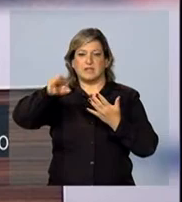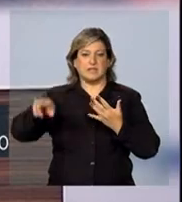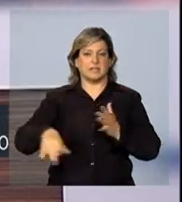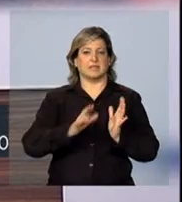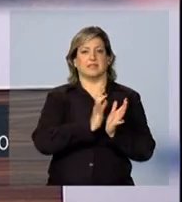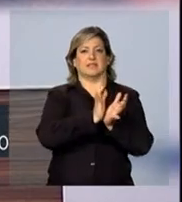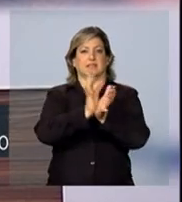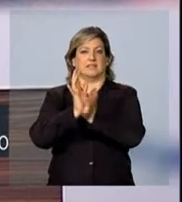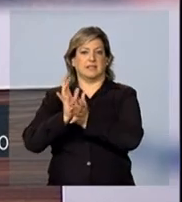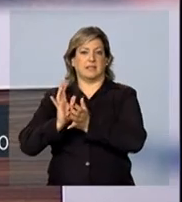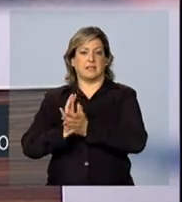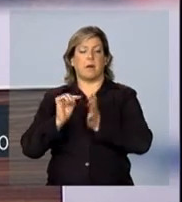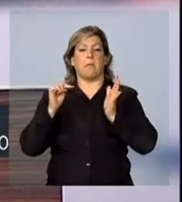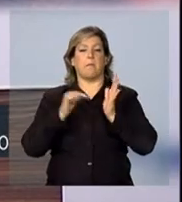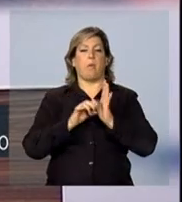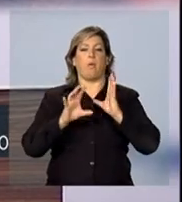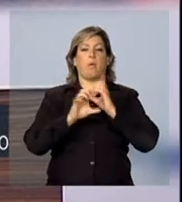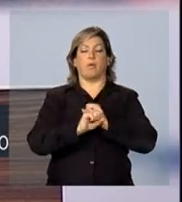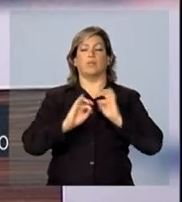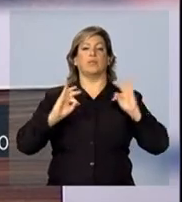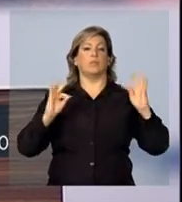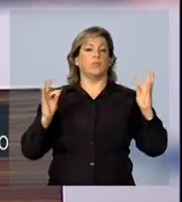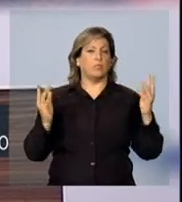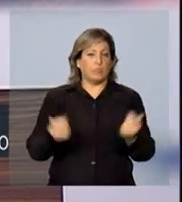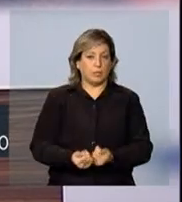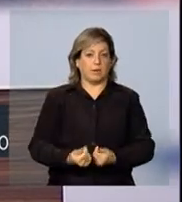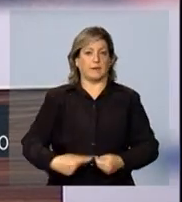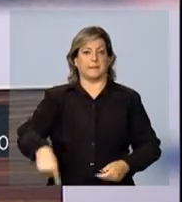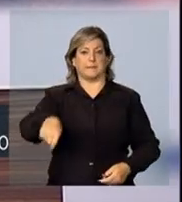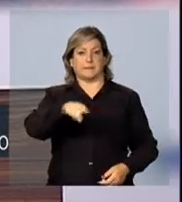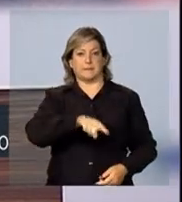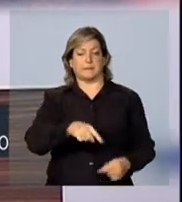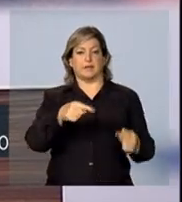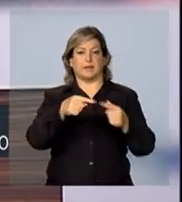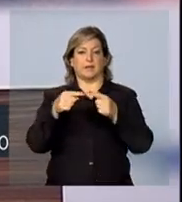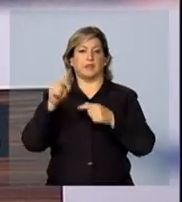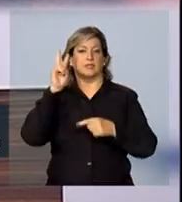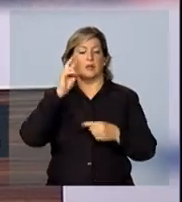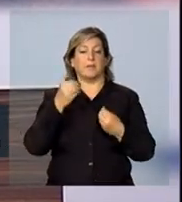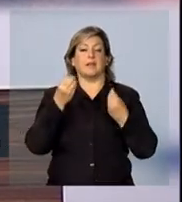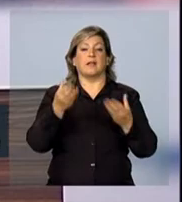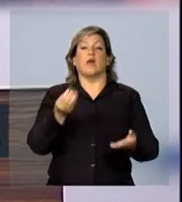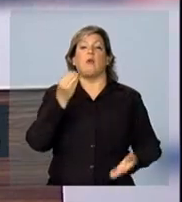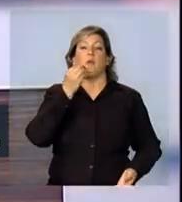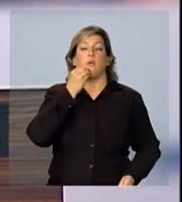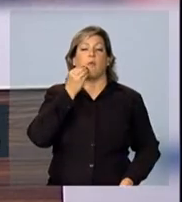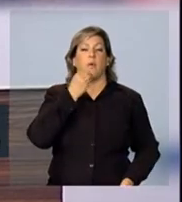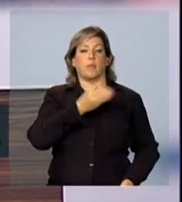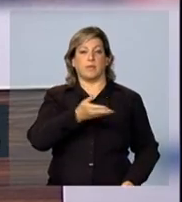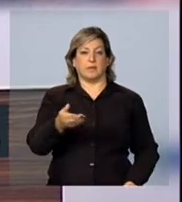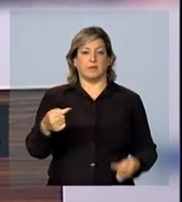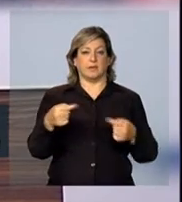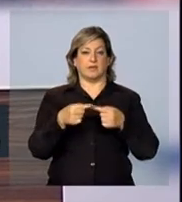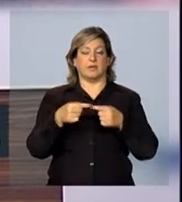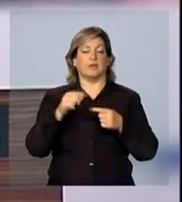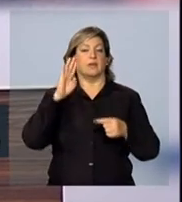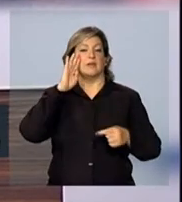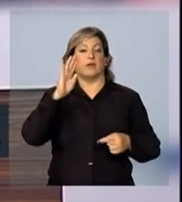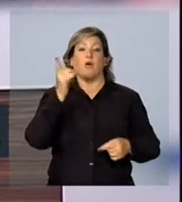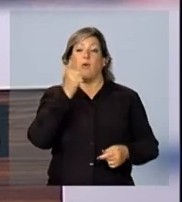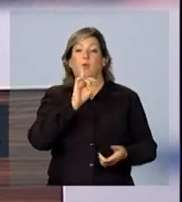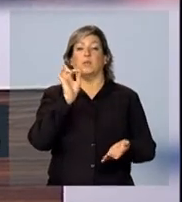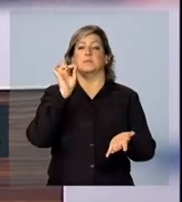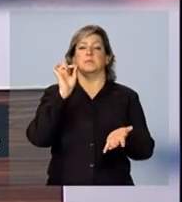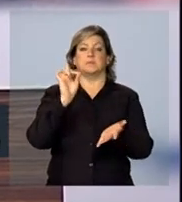aspectos pontos todos eles relacionados à equiparação de oportunidades relacionadas a